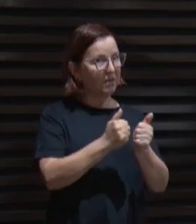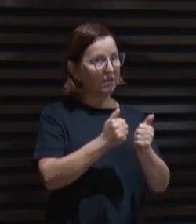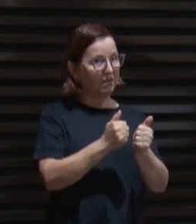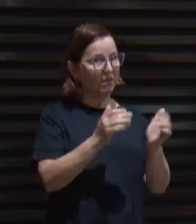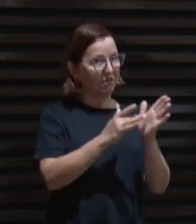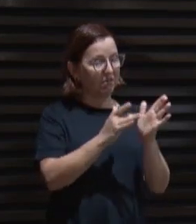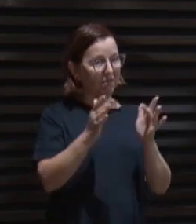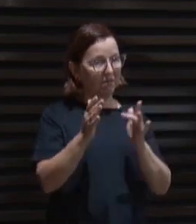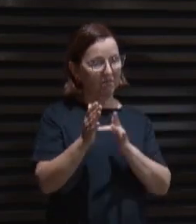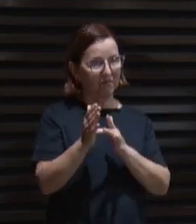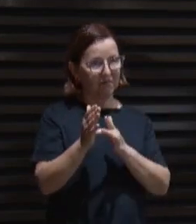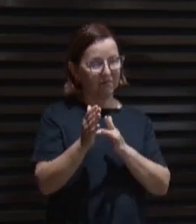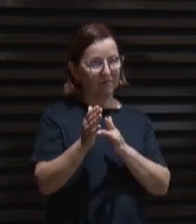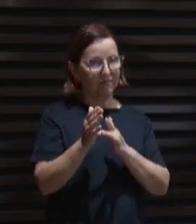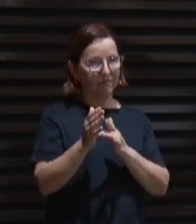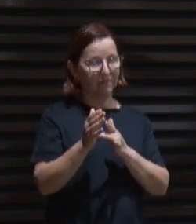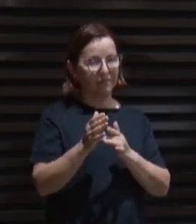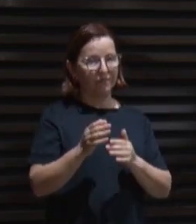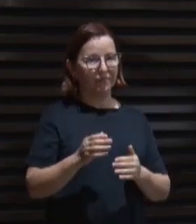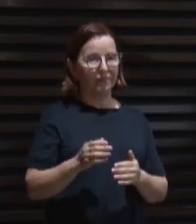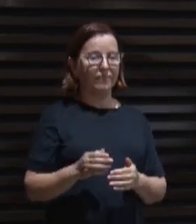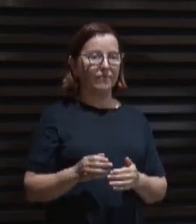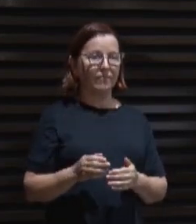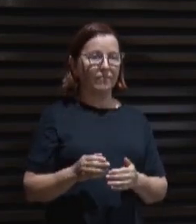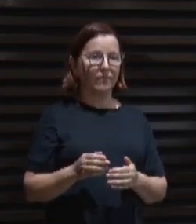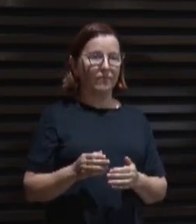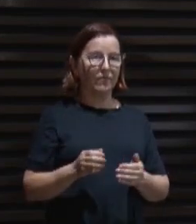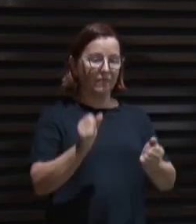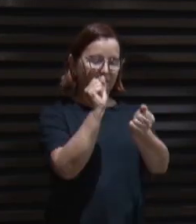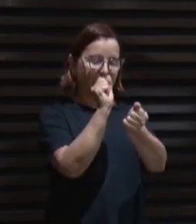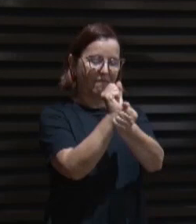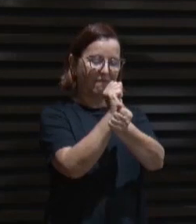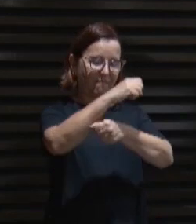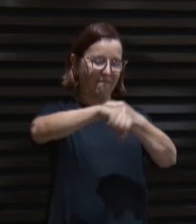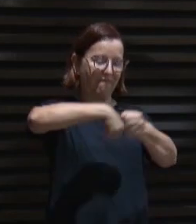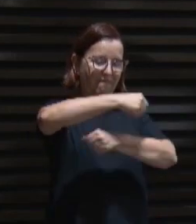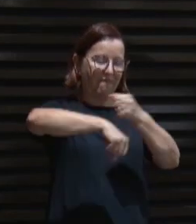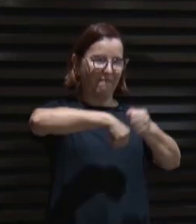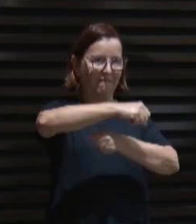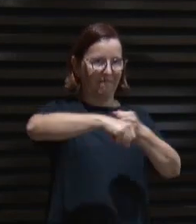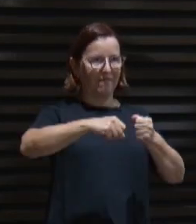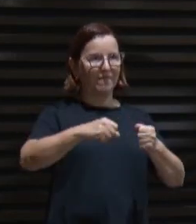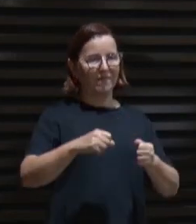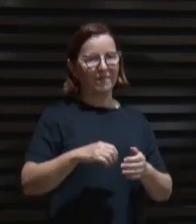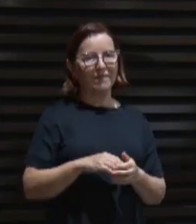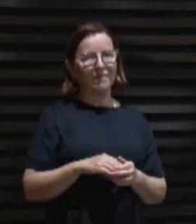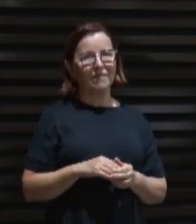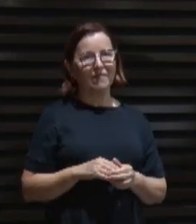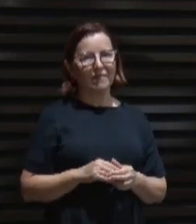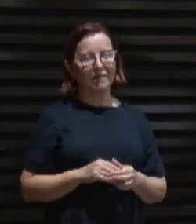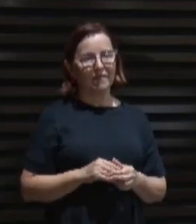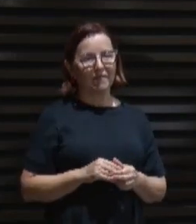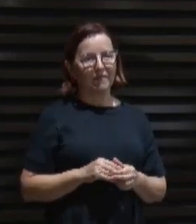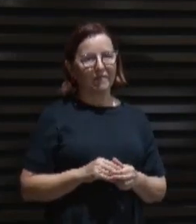Jesus. Jesus foi algemado, algema de correia, de corda, ele foi amarrado.